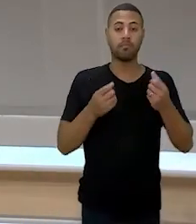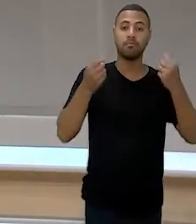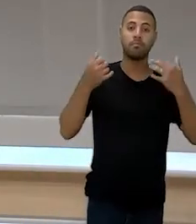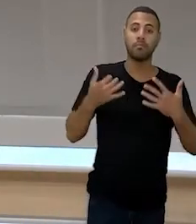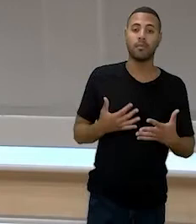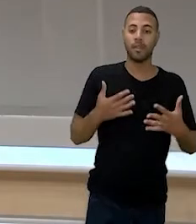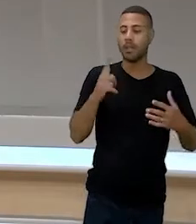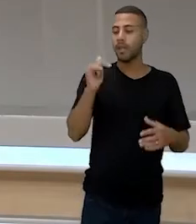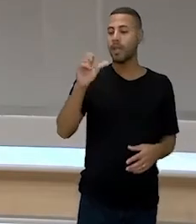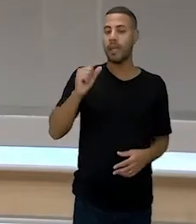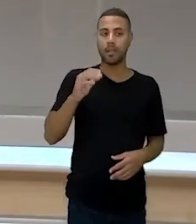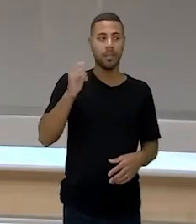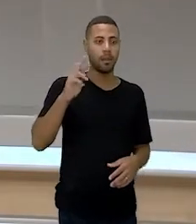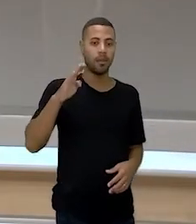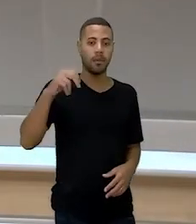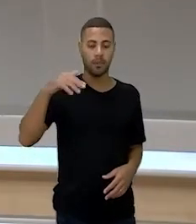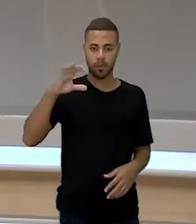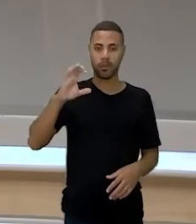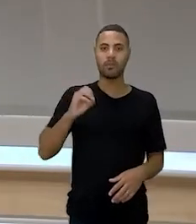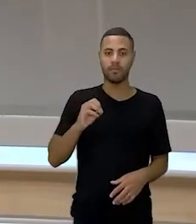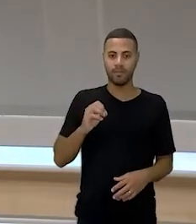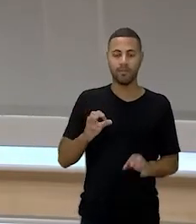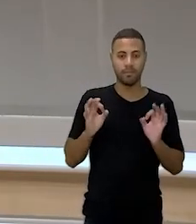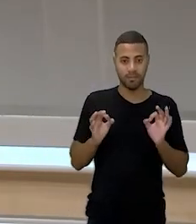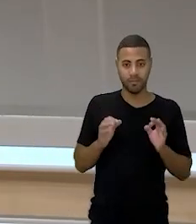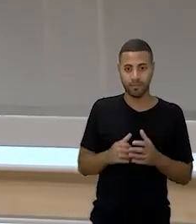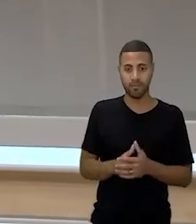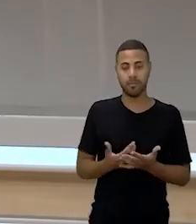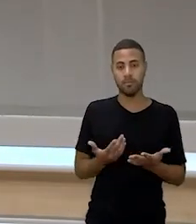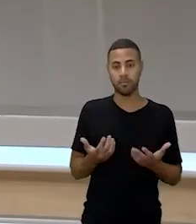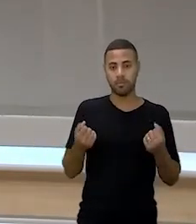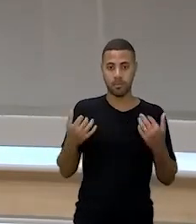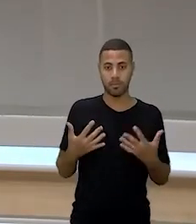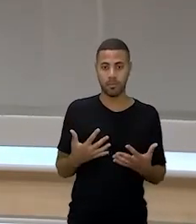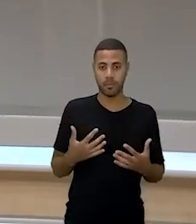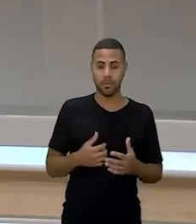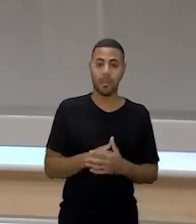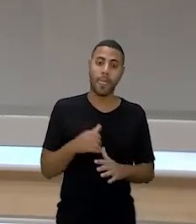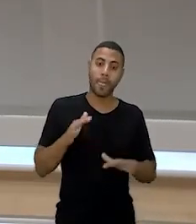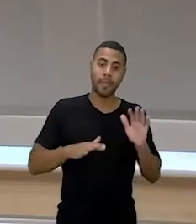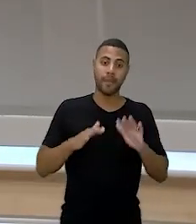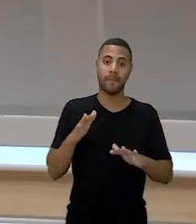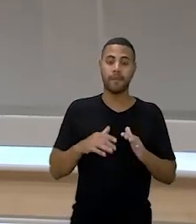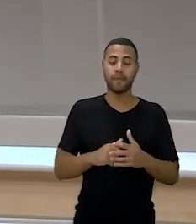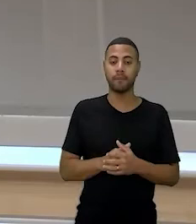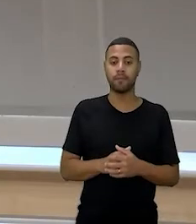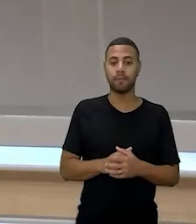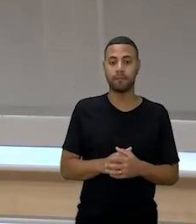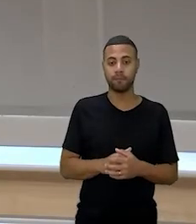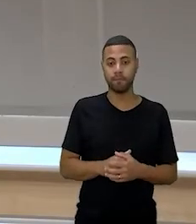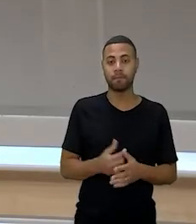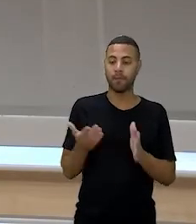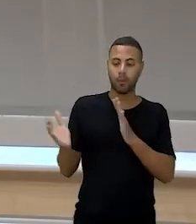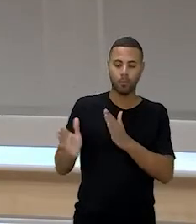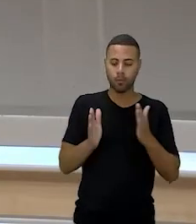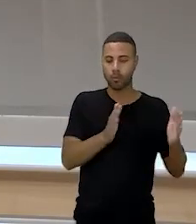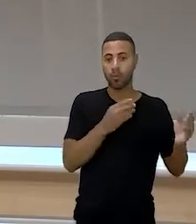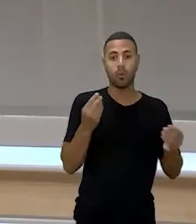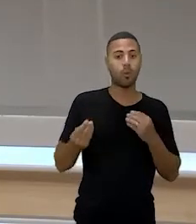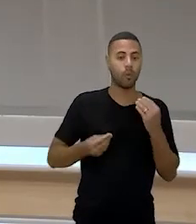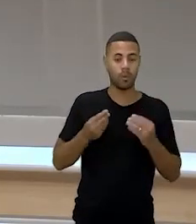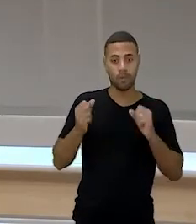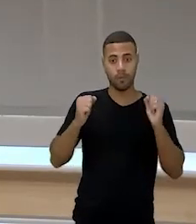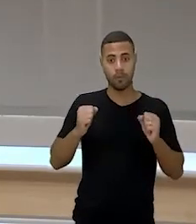é um processo que pode ser considerado, sim, vamos falar assim, um processo